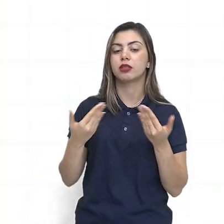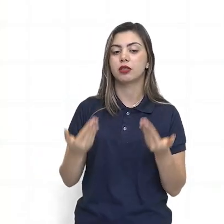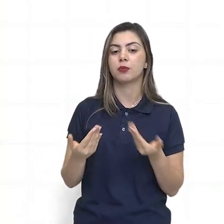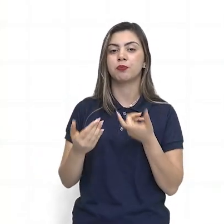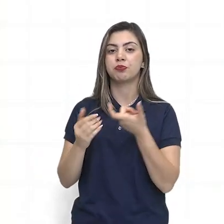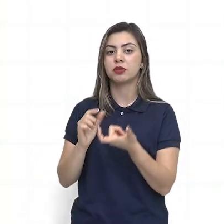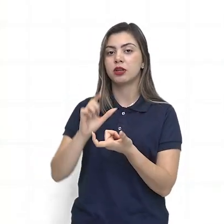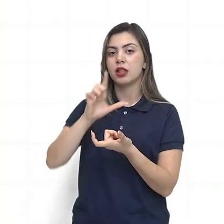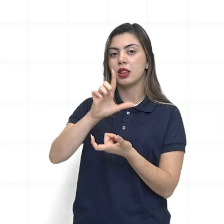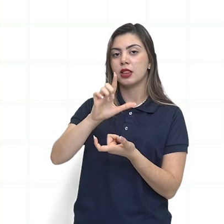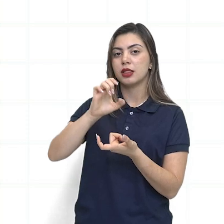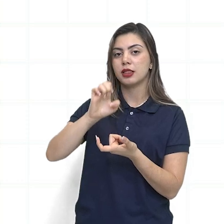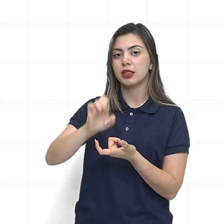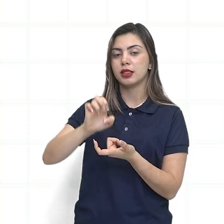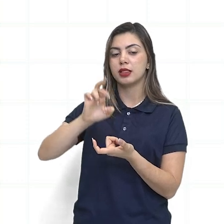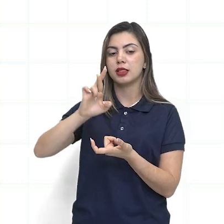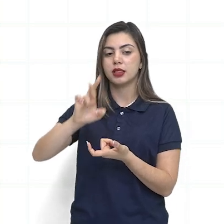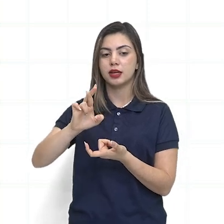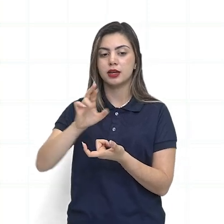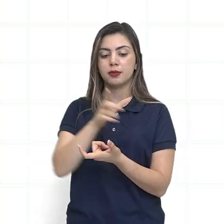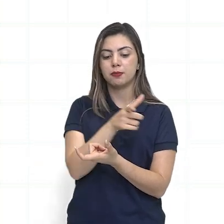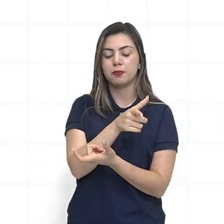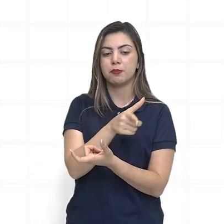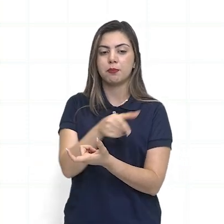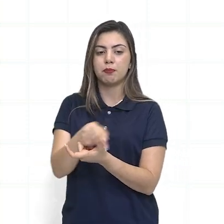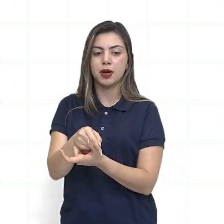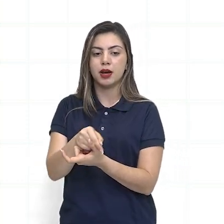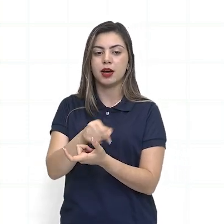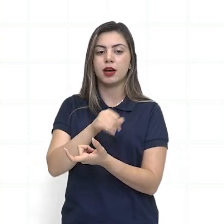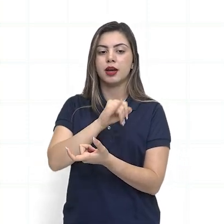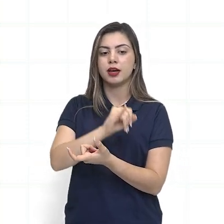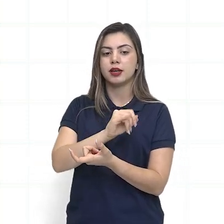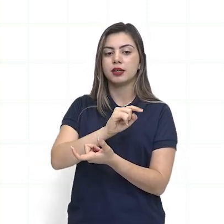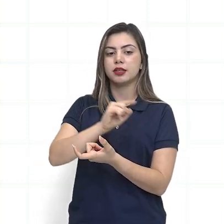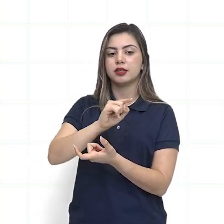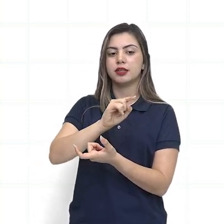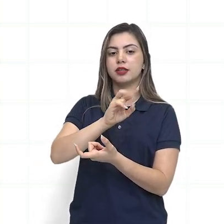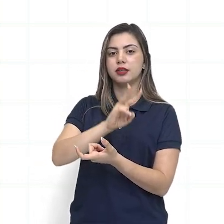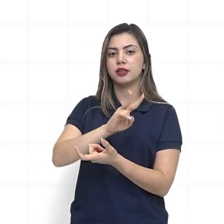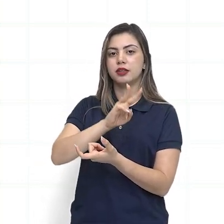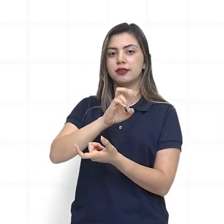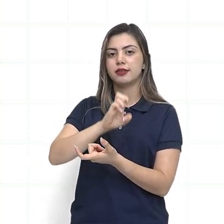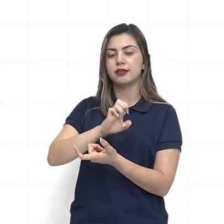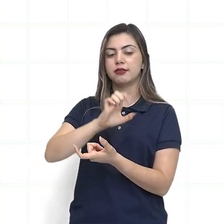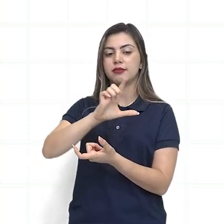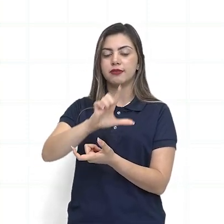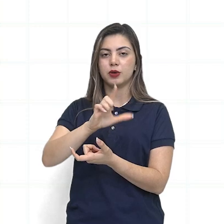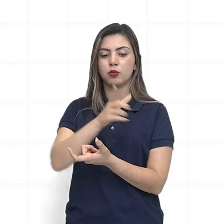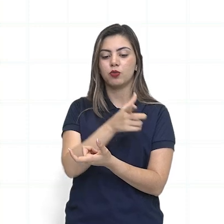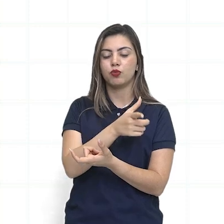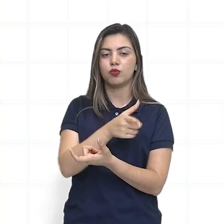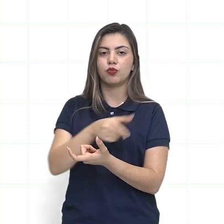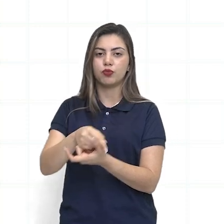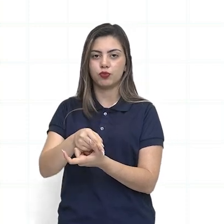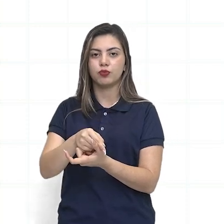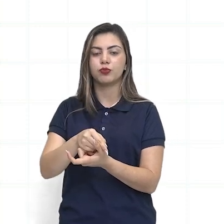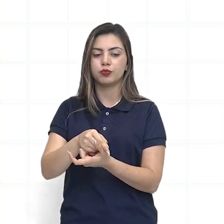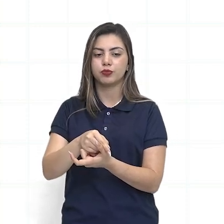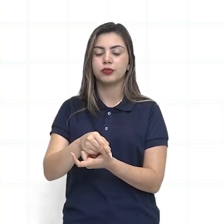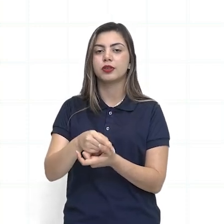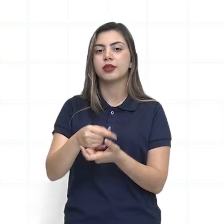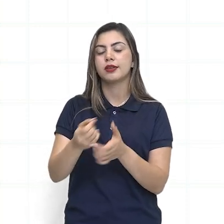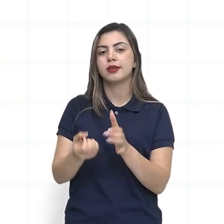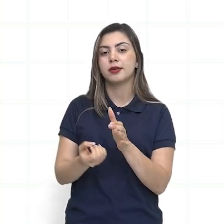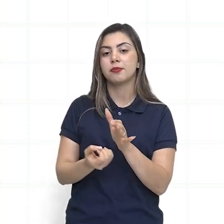ler, eu acrescentei legível, acrescentando aqui o sufixo ível. E